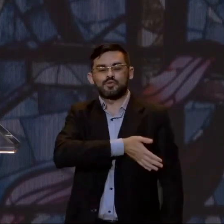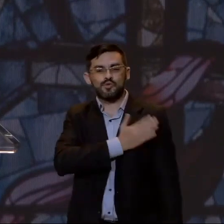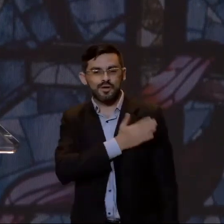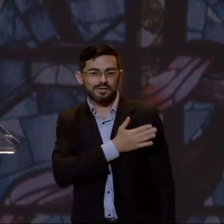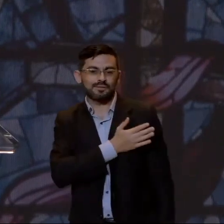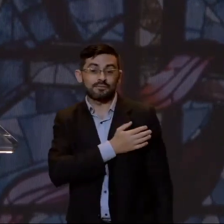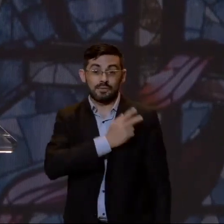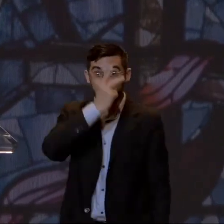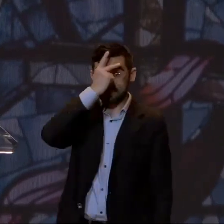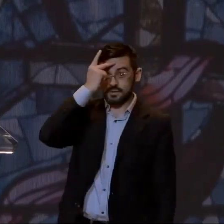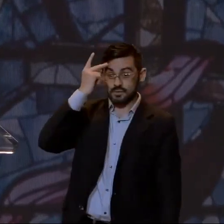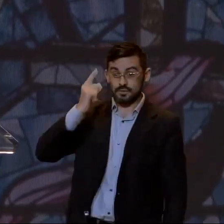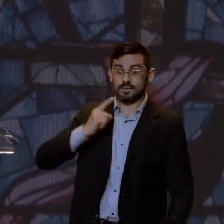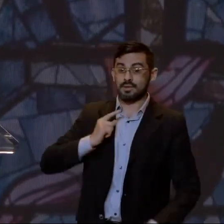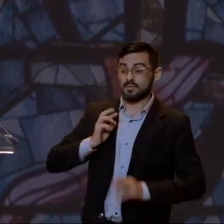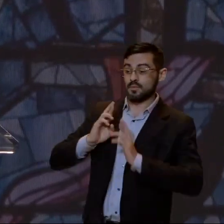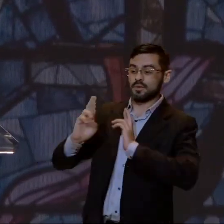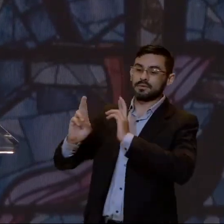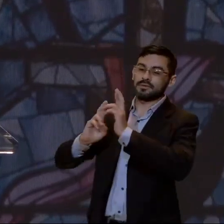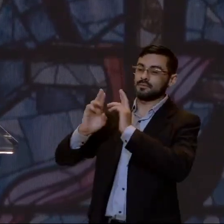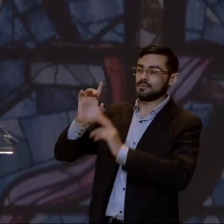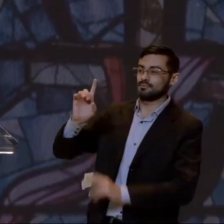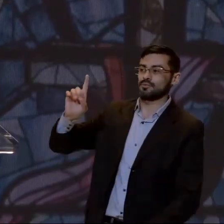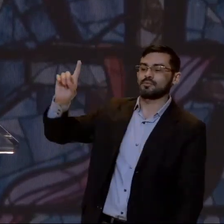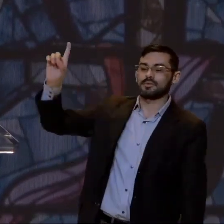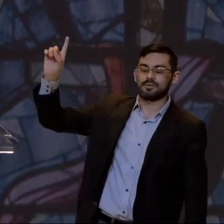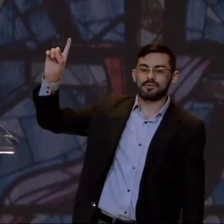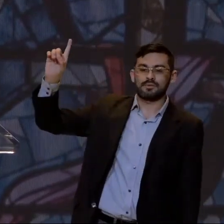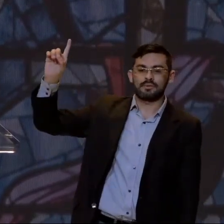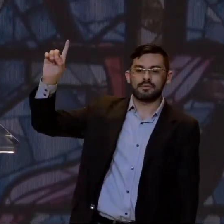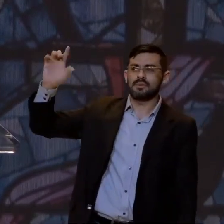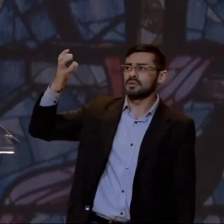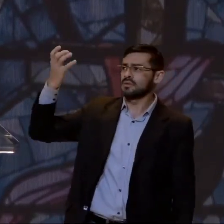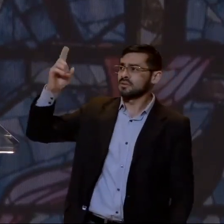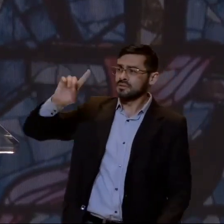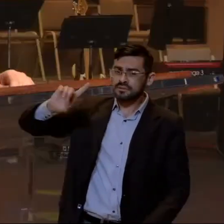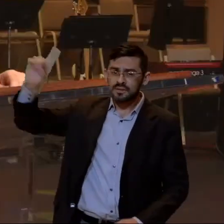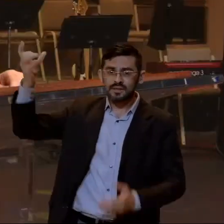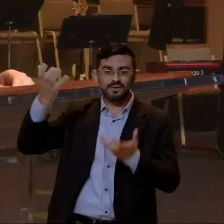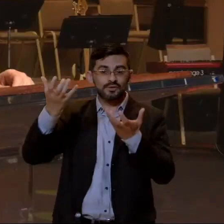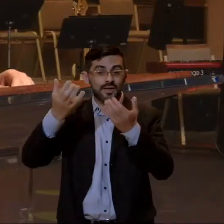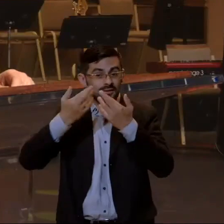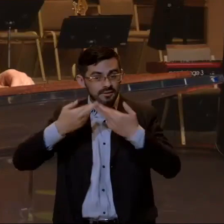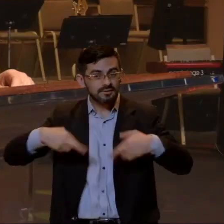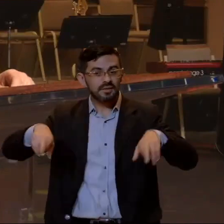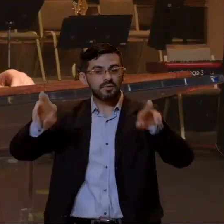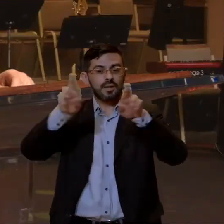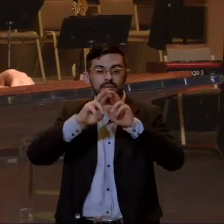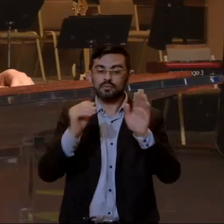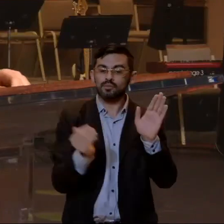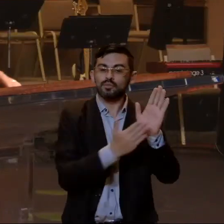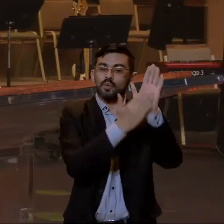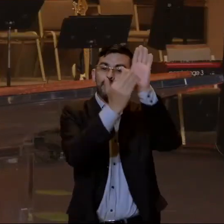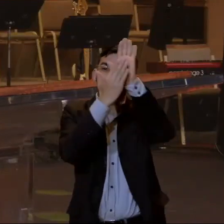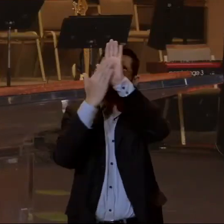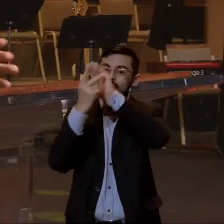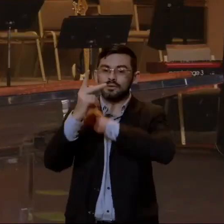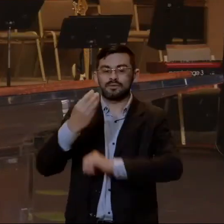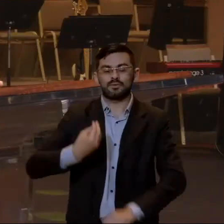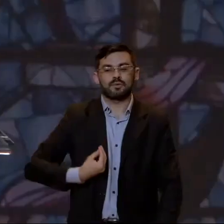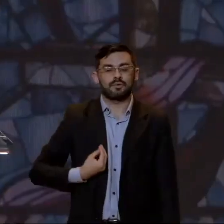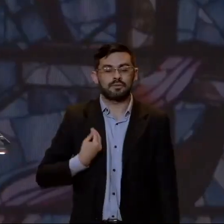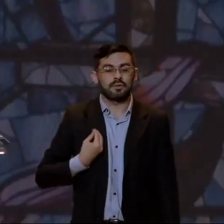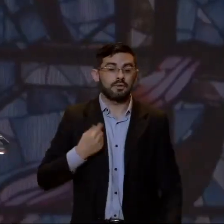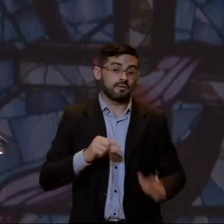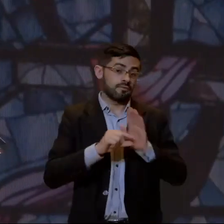quem tem um relacionamento com o Senhor. Deus quer restaurar o louvor na tua vida. Versículo